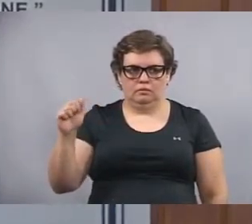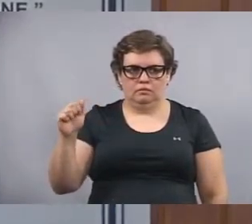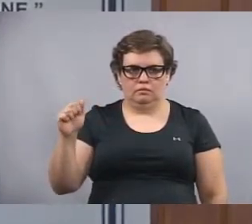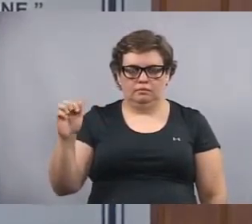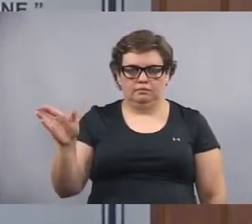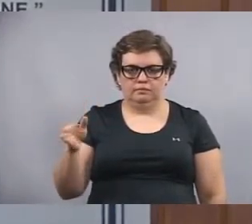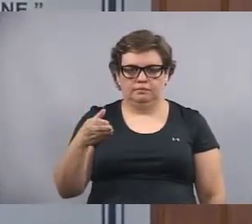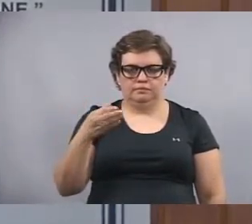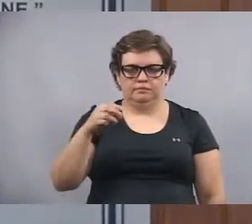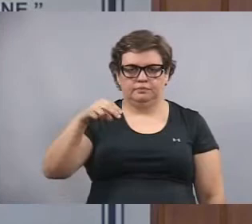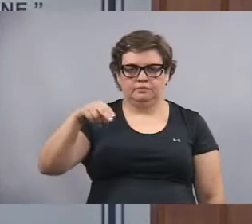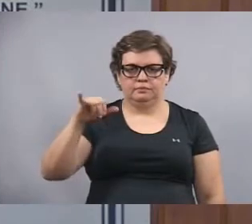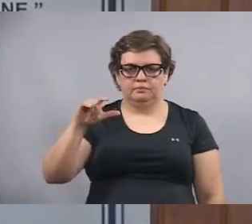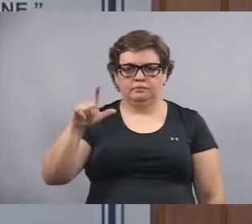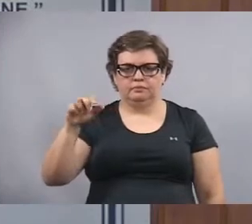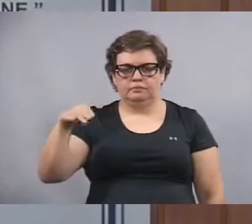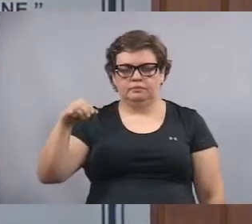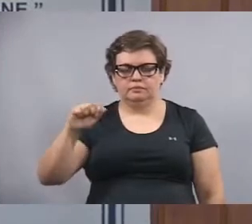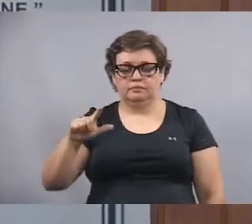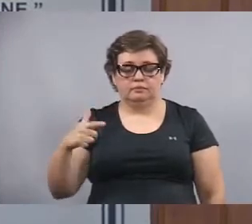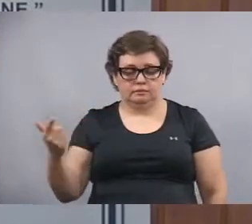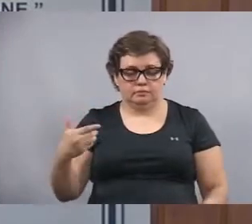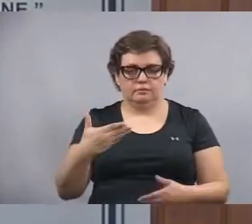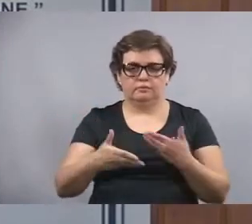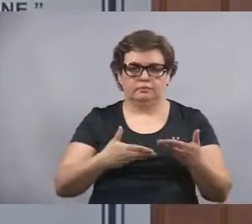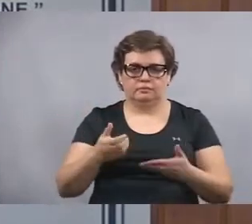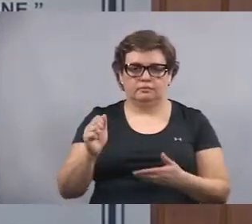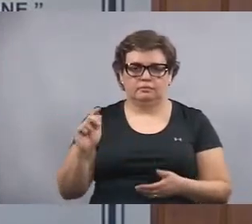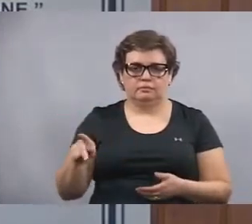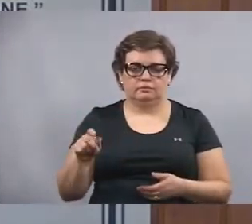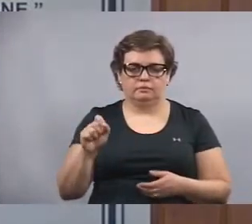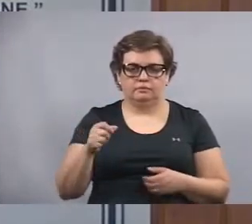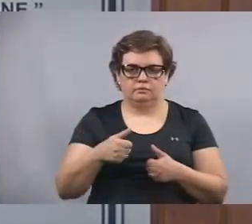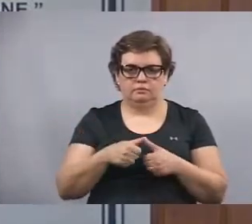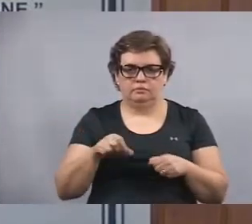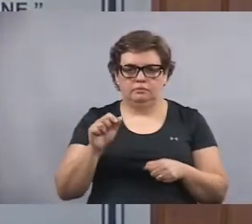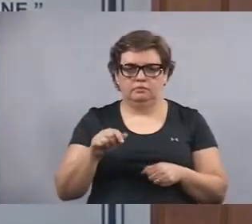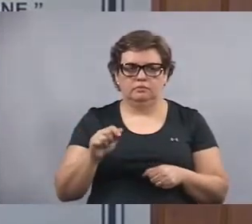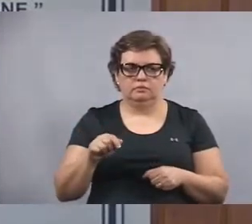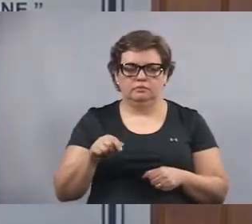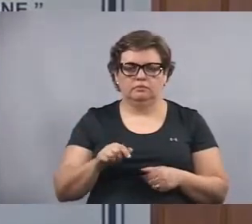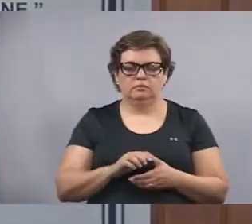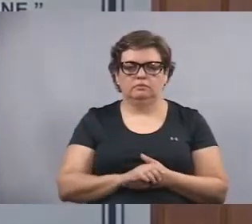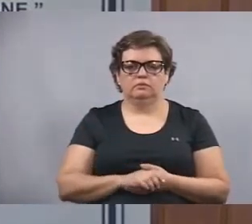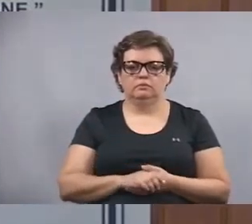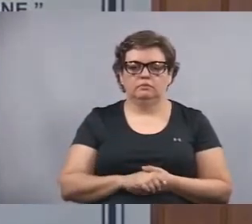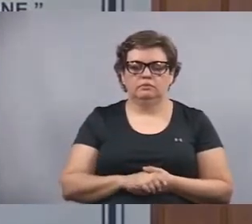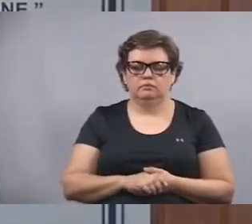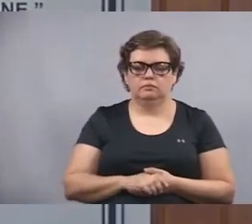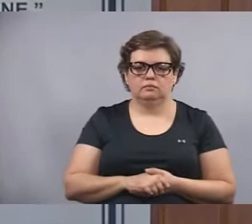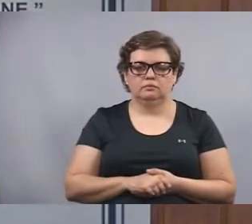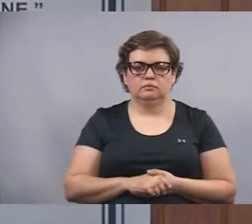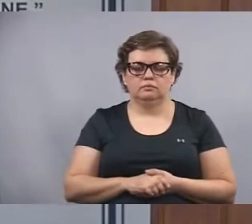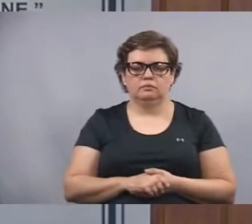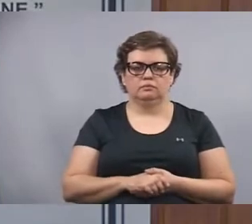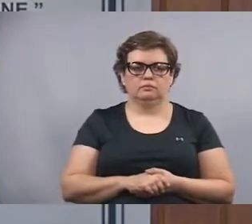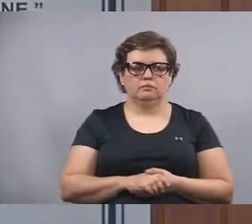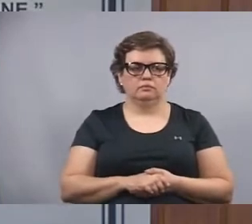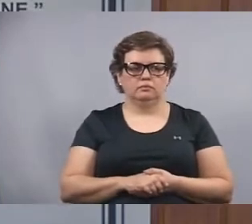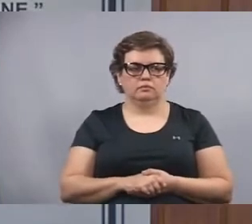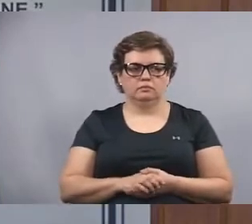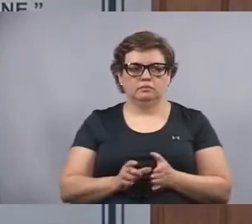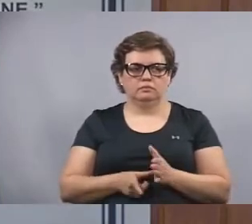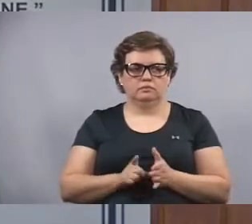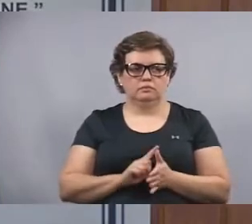demais servidores e aposentados que aqui legitimamente se manifestam.